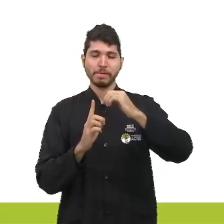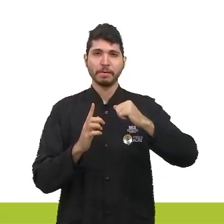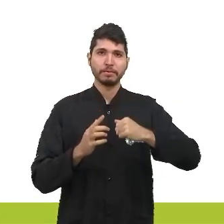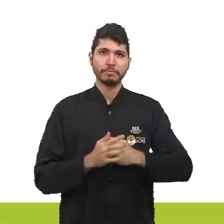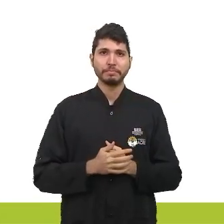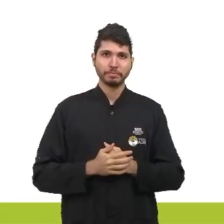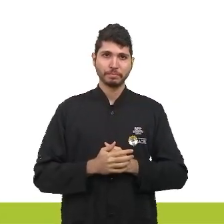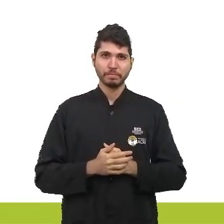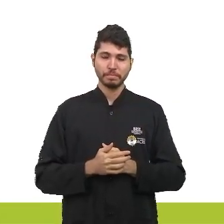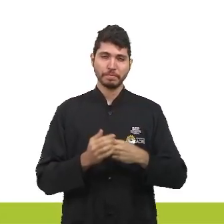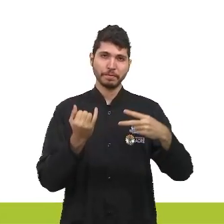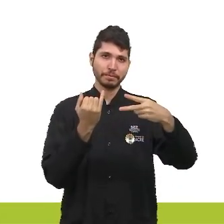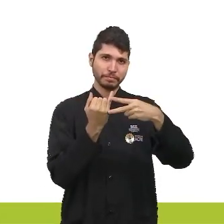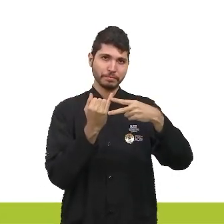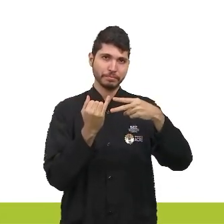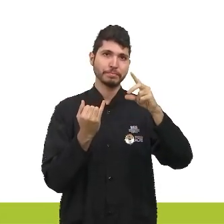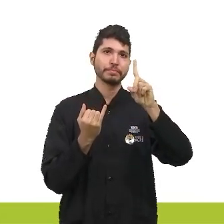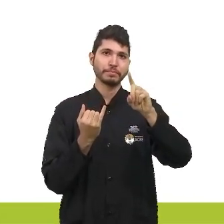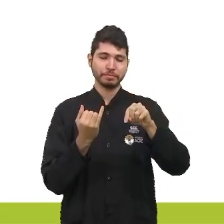faces.